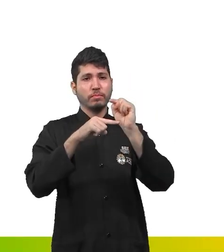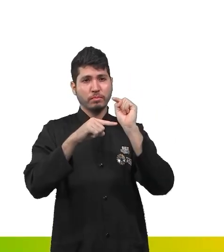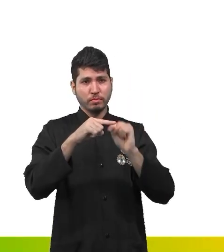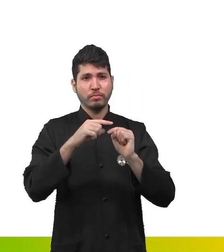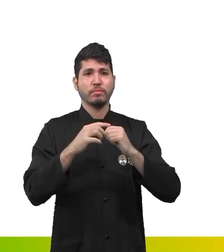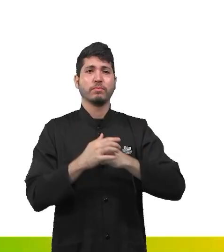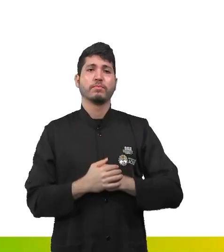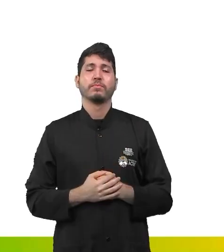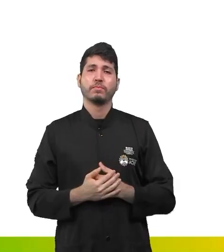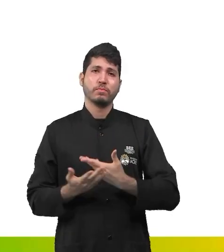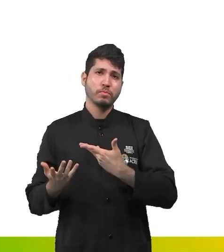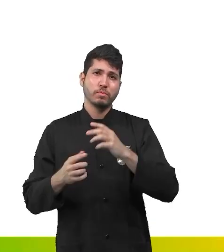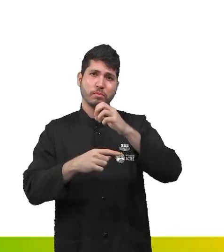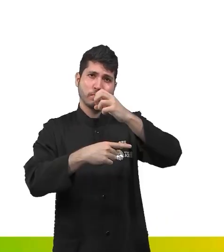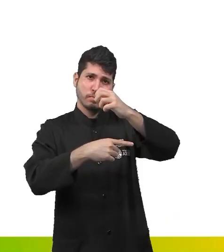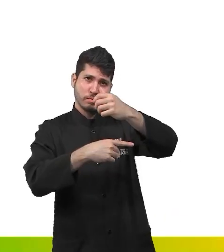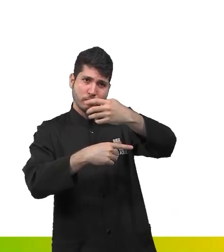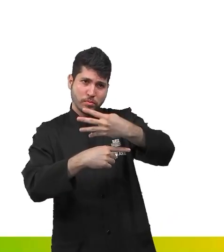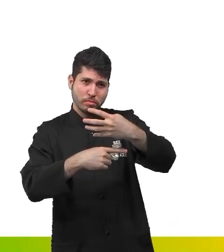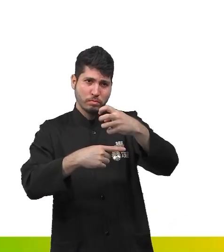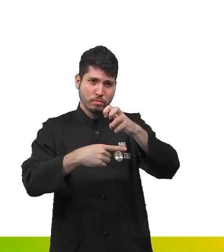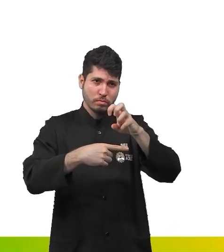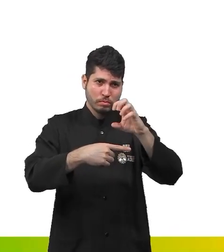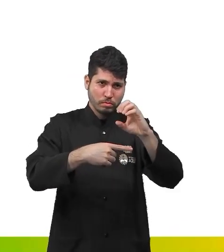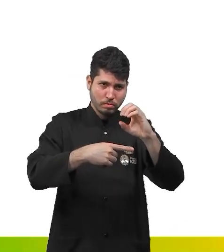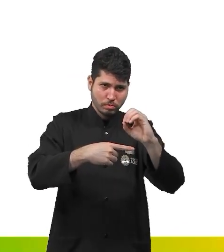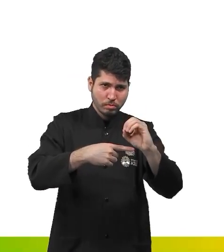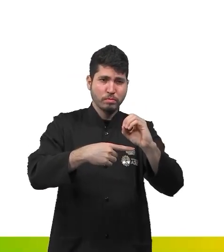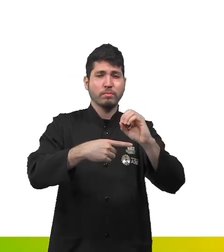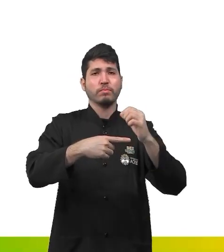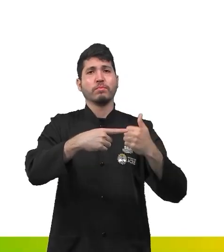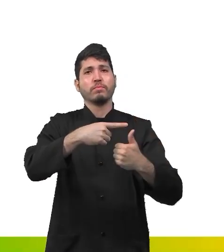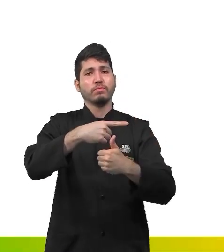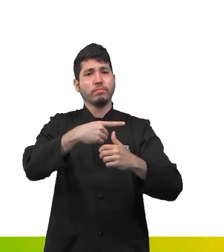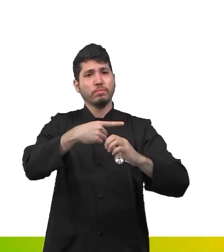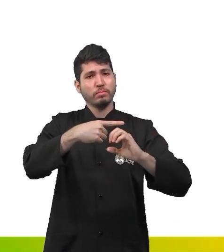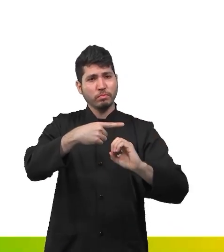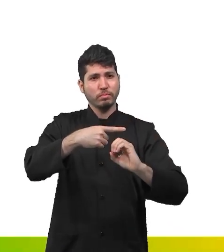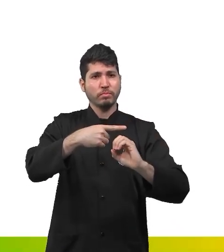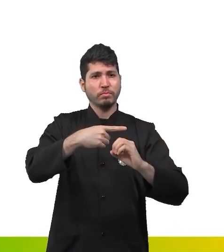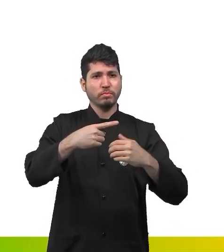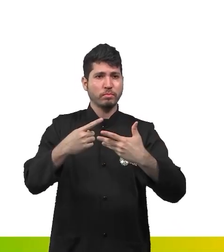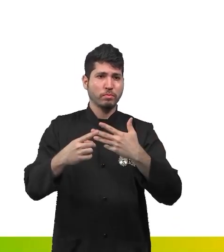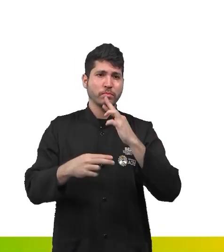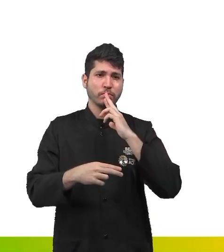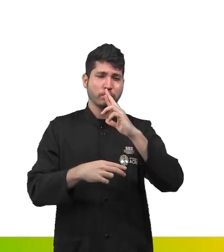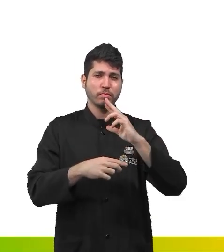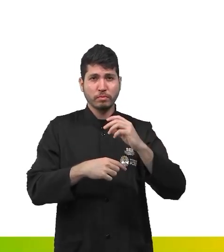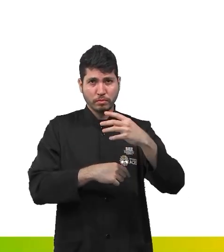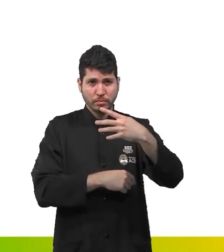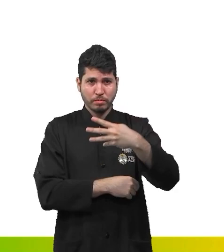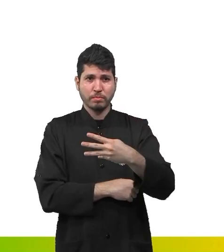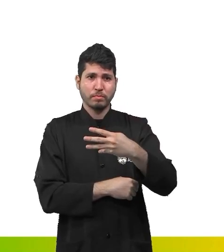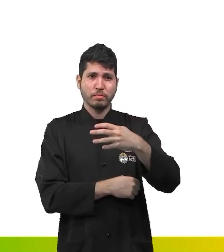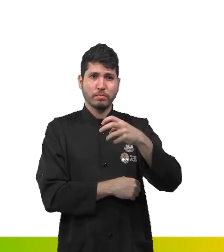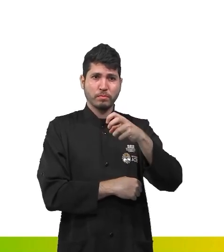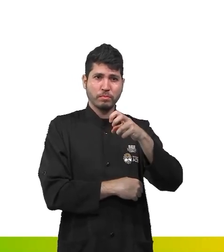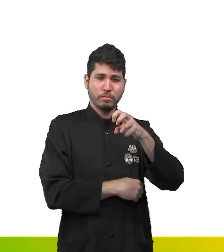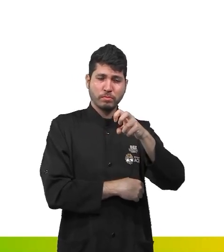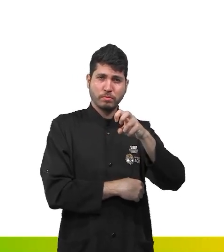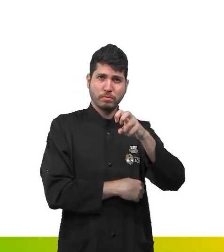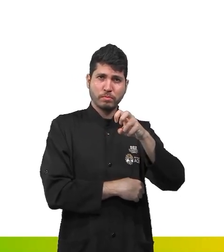450 dividido para 10, 45. Olha eu dando a resposta logo antes de completar. Nesse caso, se